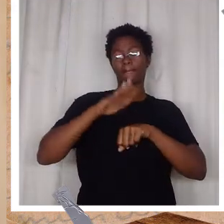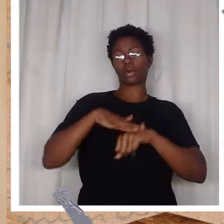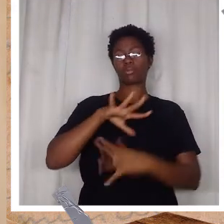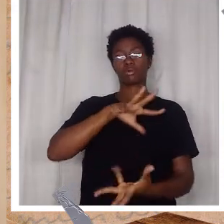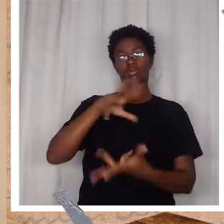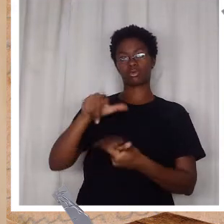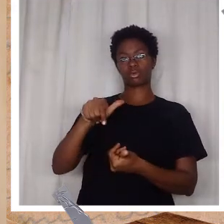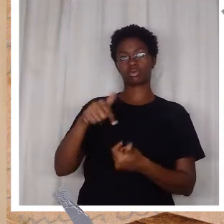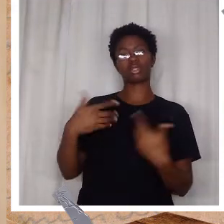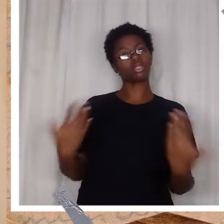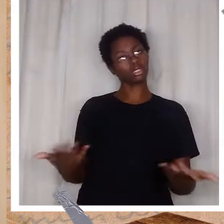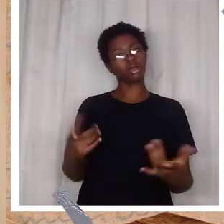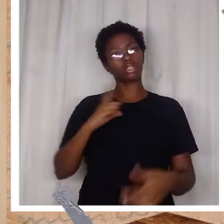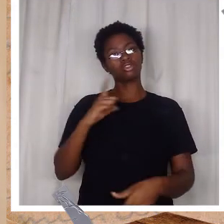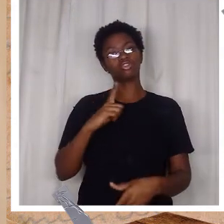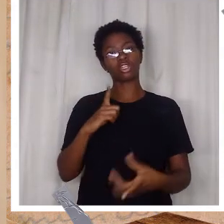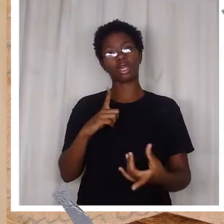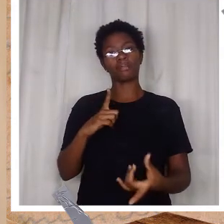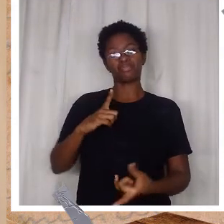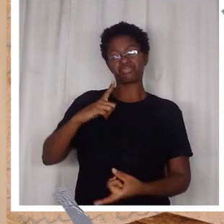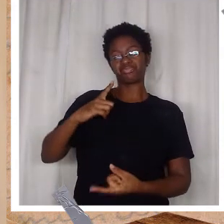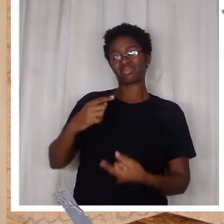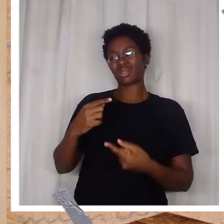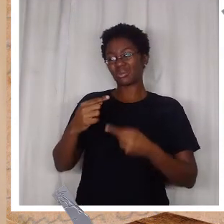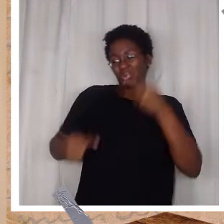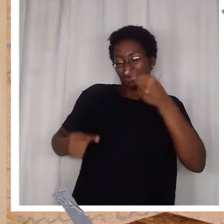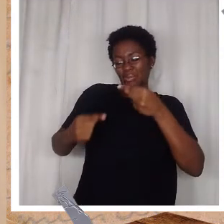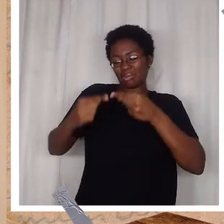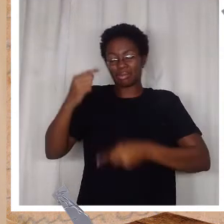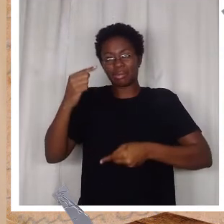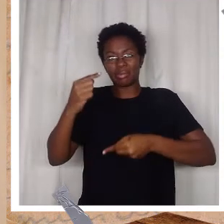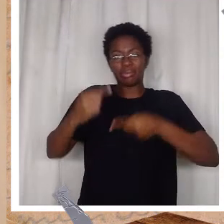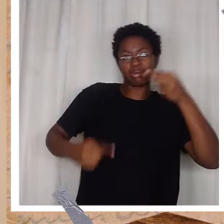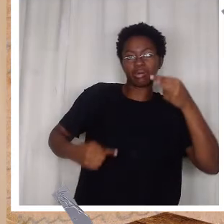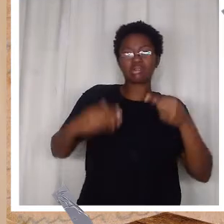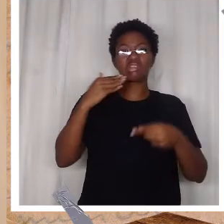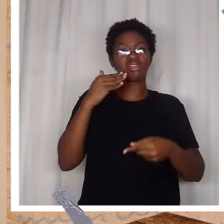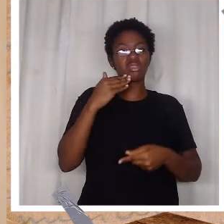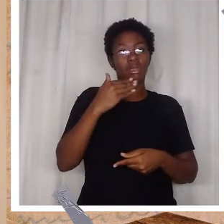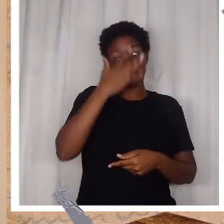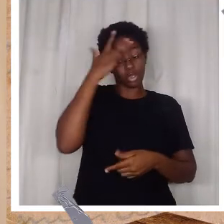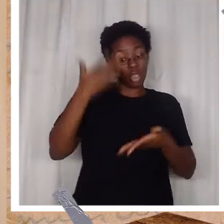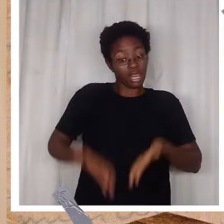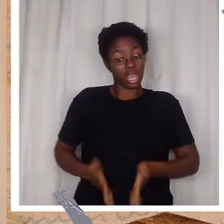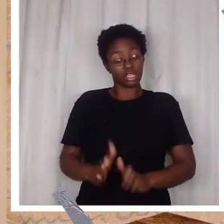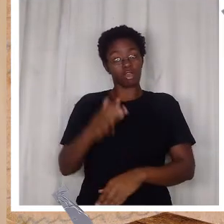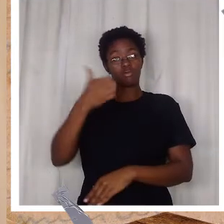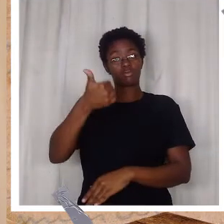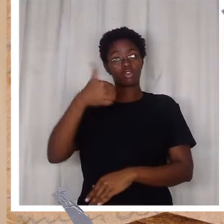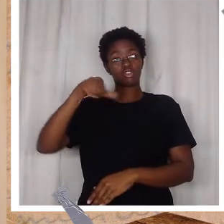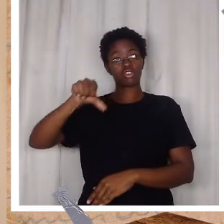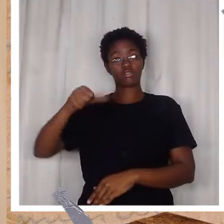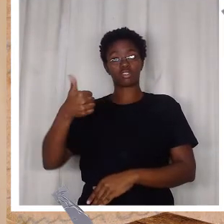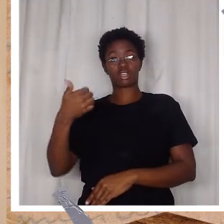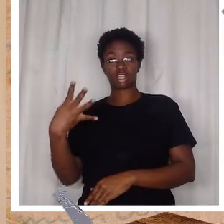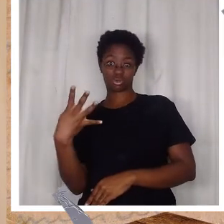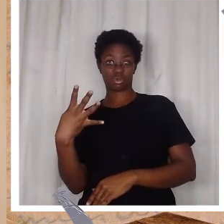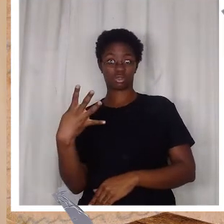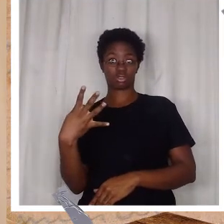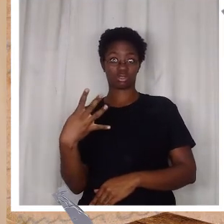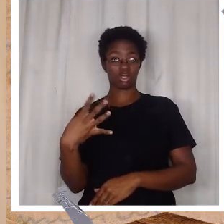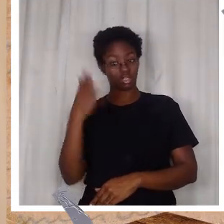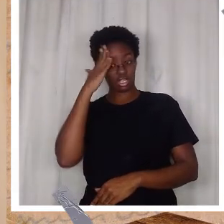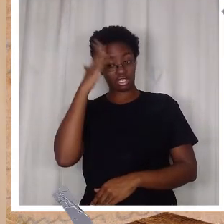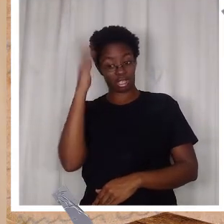tinha contradições naturais de uma pessoa que nasceu em 1914, e o Brasil nunca foi para amadores, a nossa